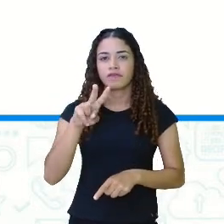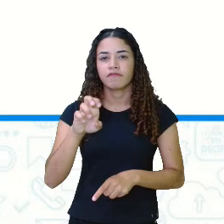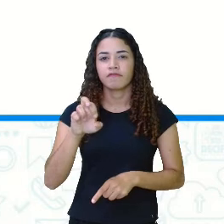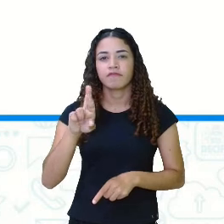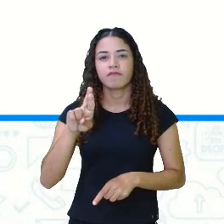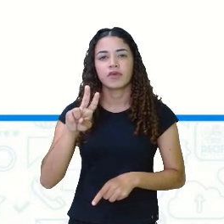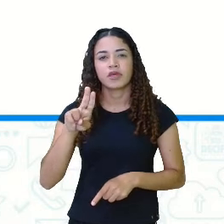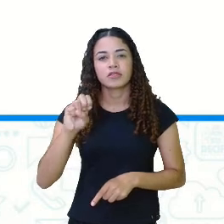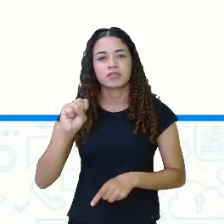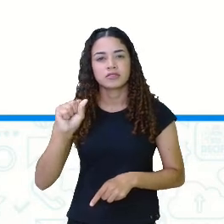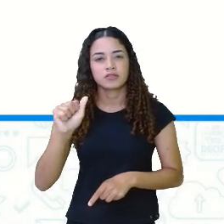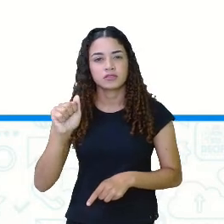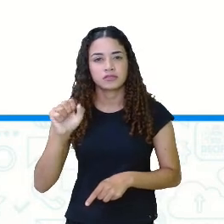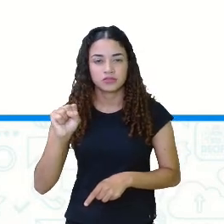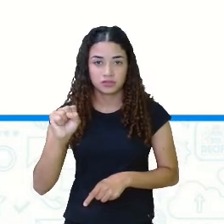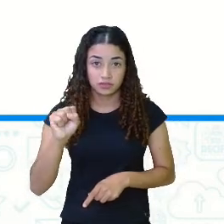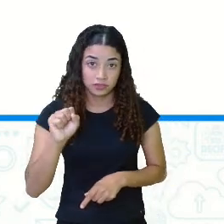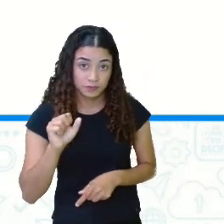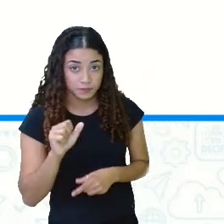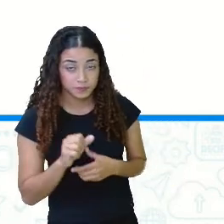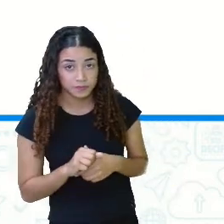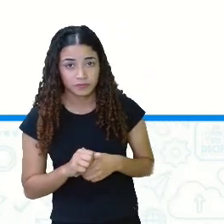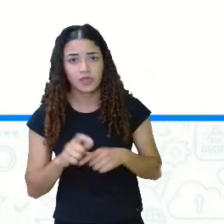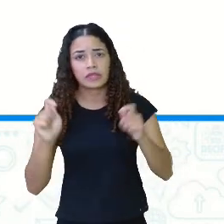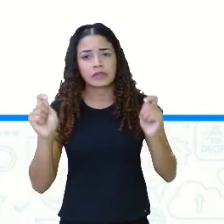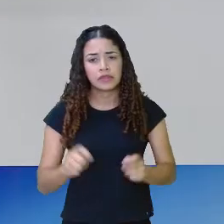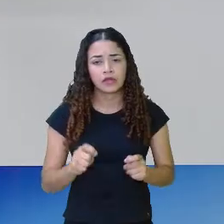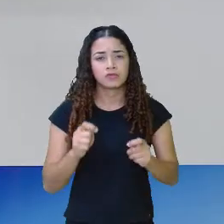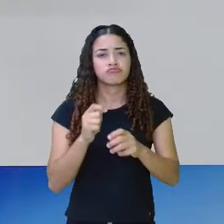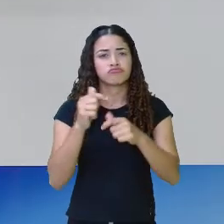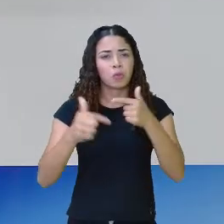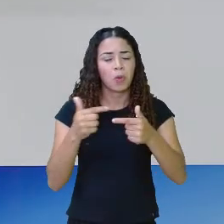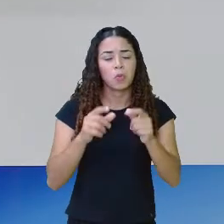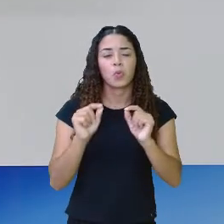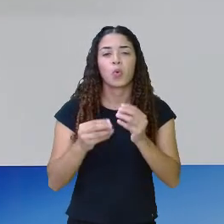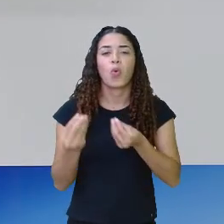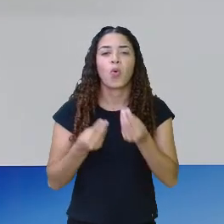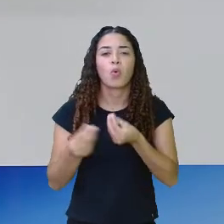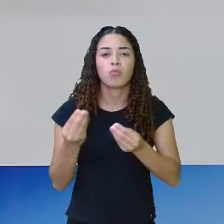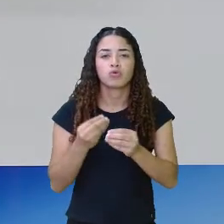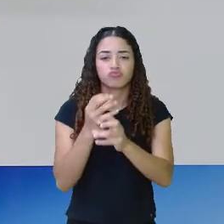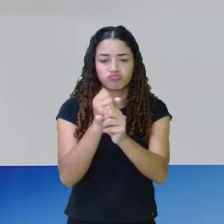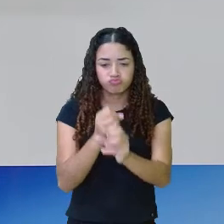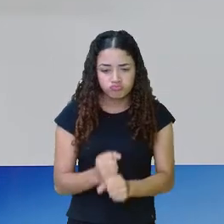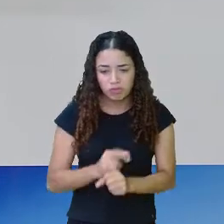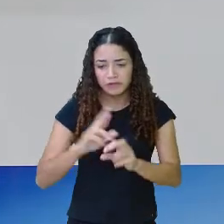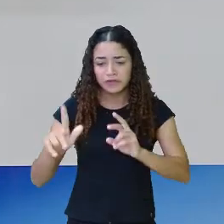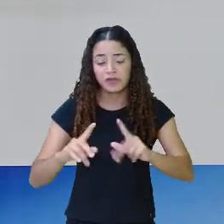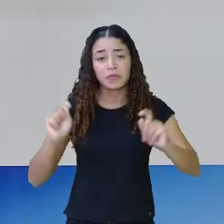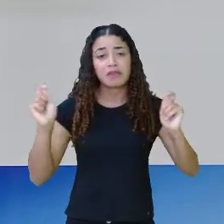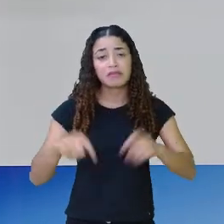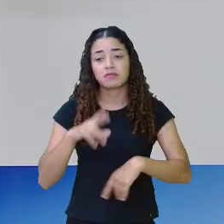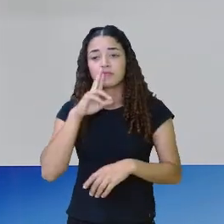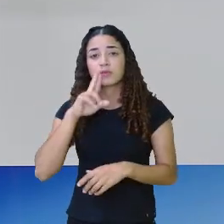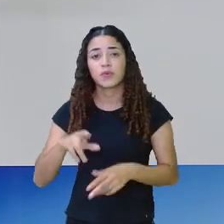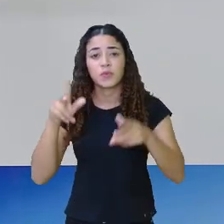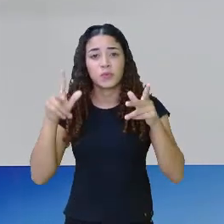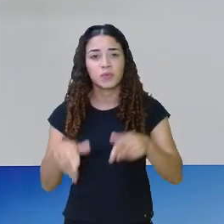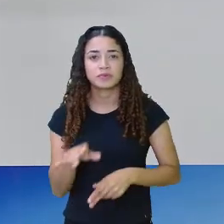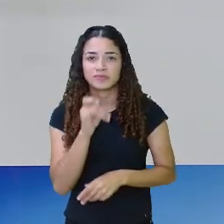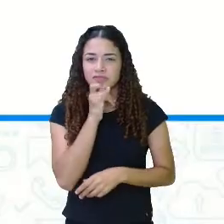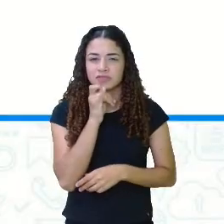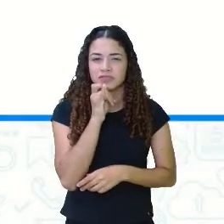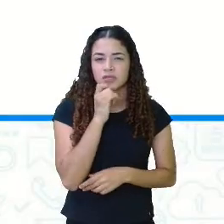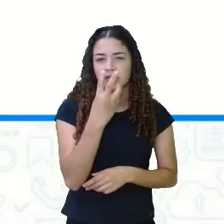posso trabalhar operações diferentes e encontrar o mesmo valor. Como aqui, ó. 3